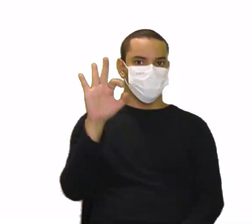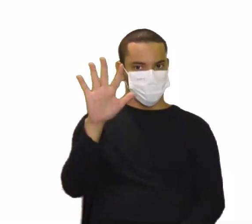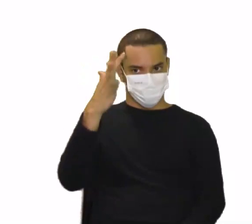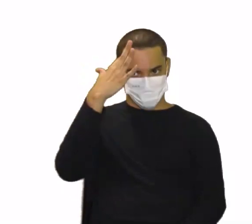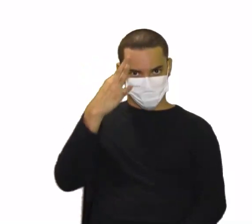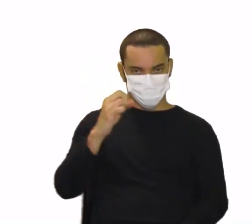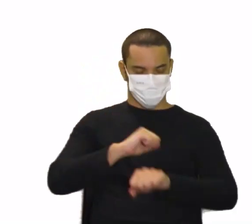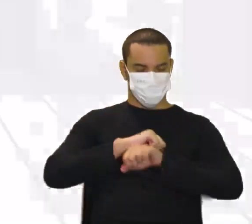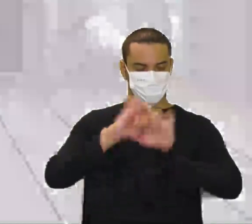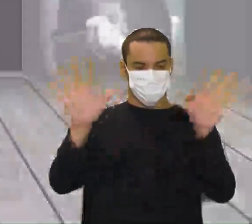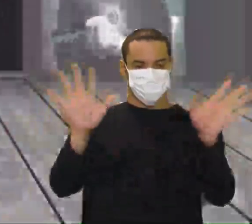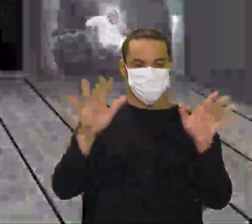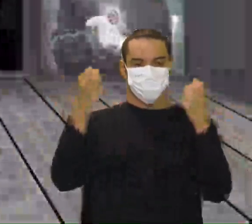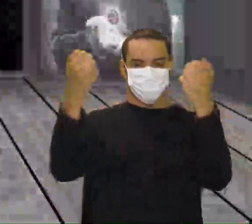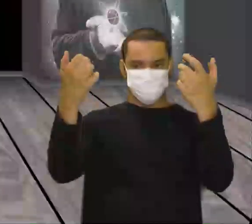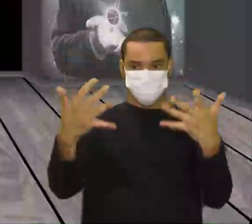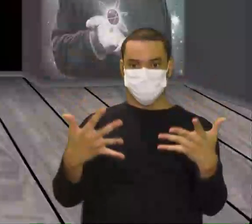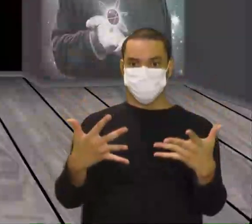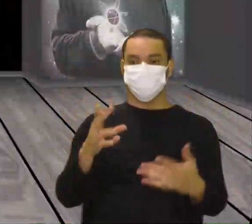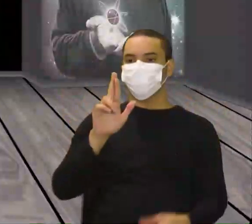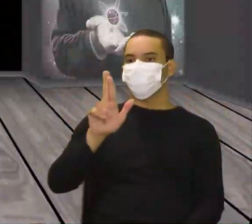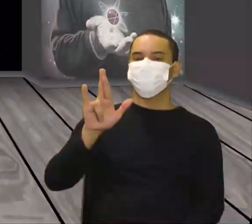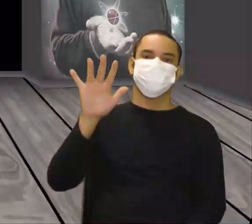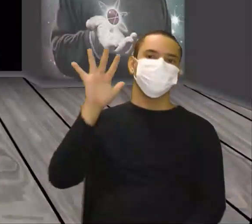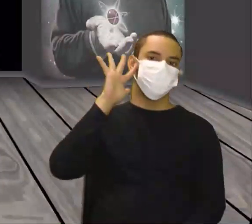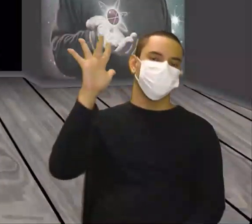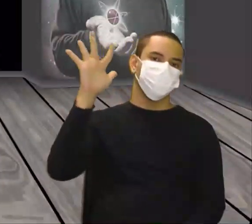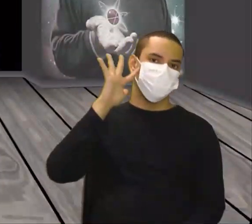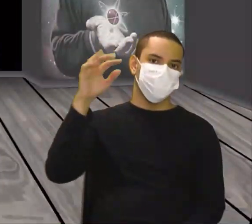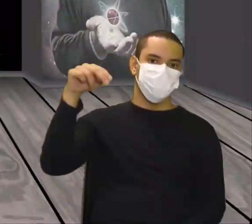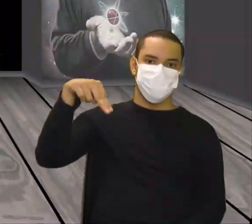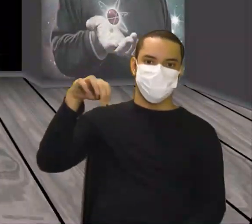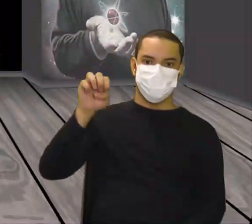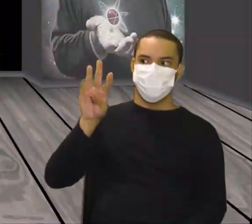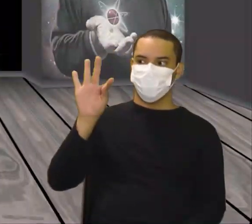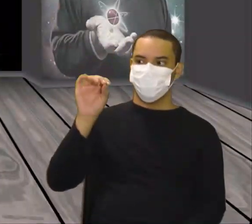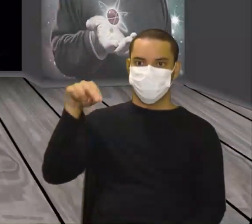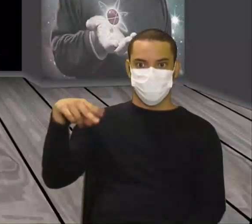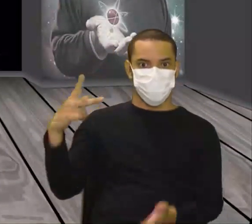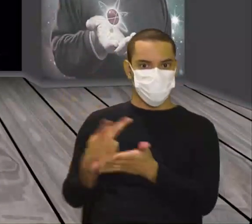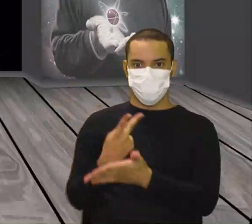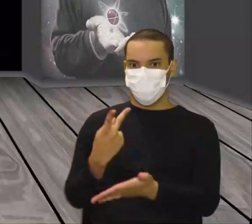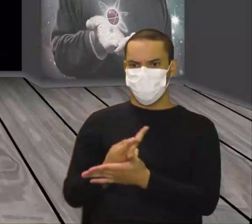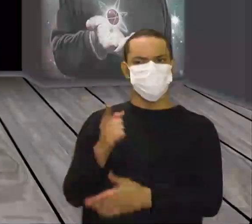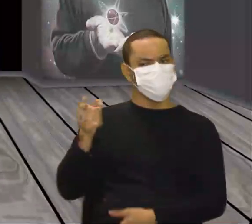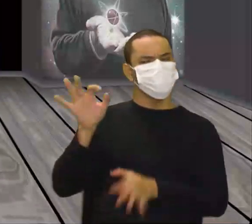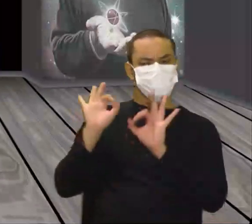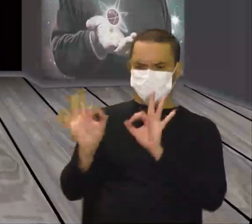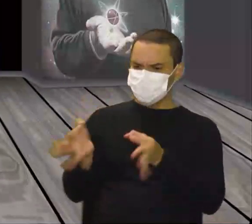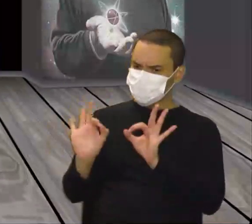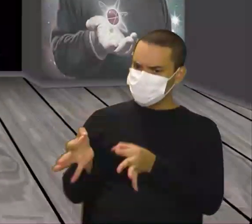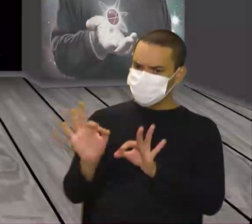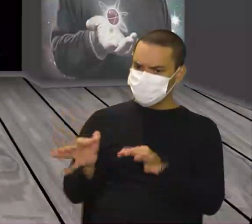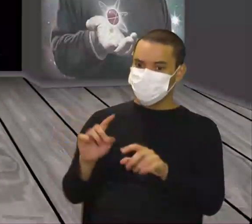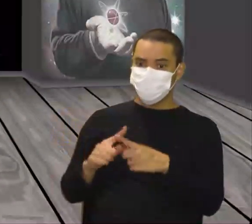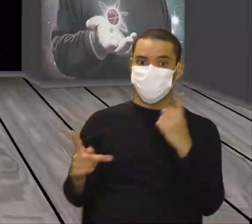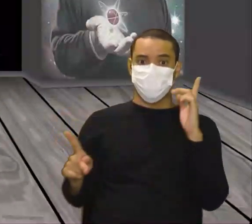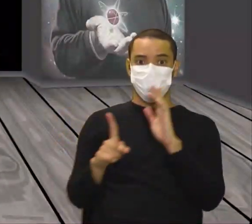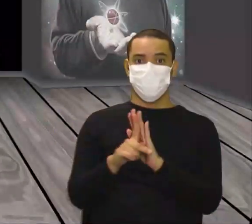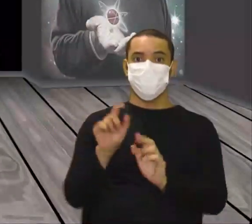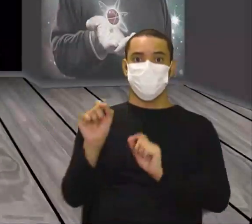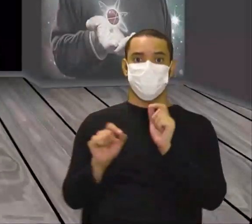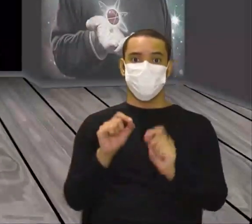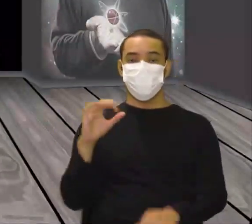coisa. Pessoal, olha só, não é que as teorias de Newton elas estão erradas, elas estão absolutamente corretas para